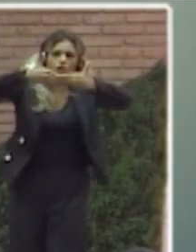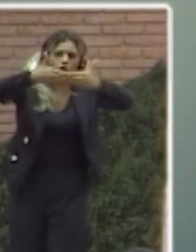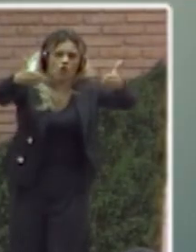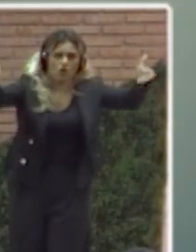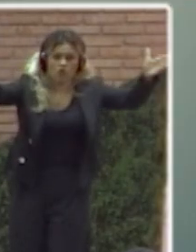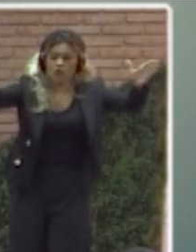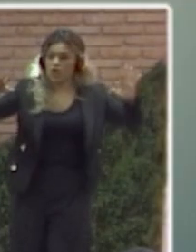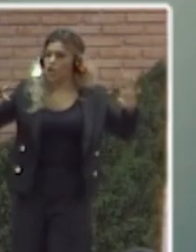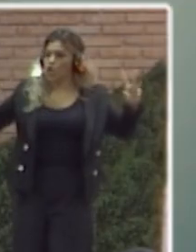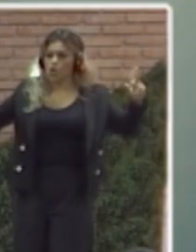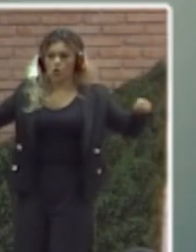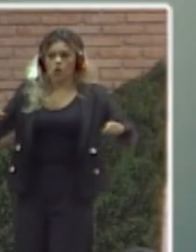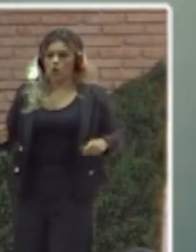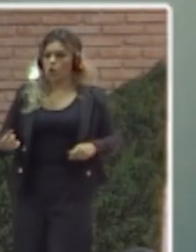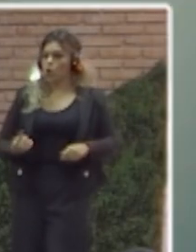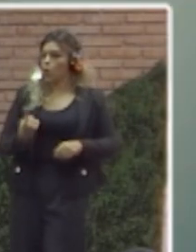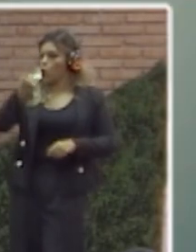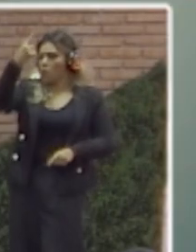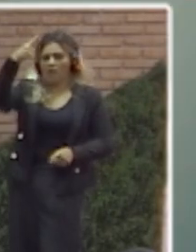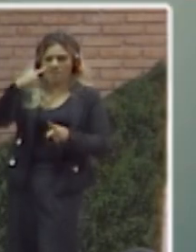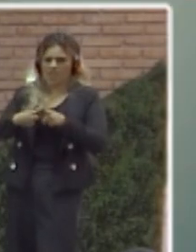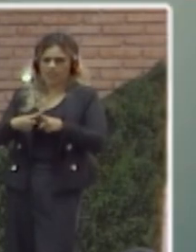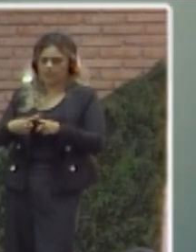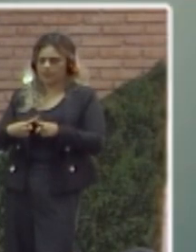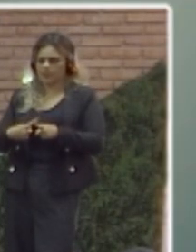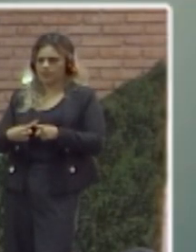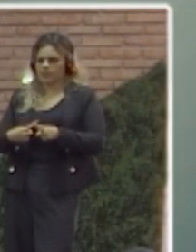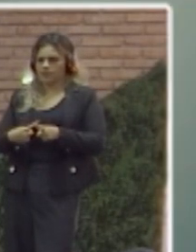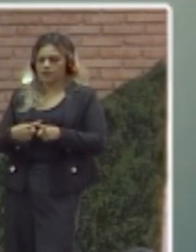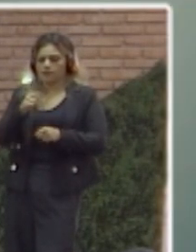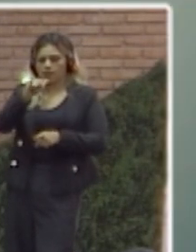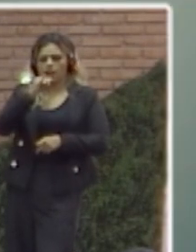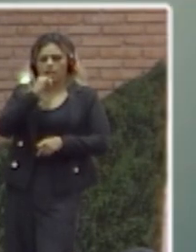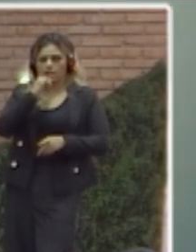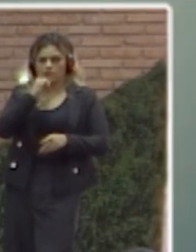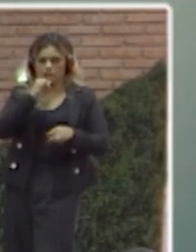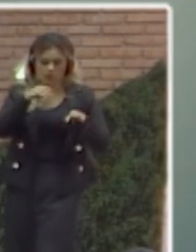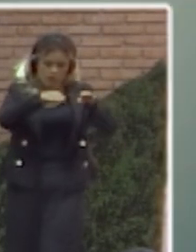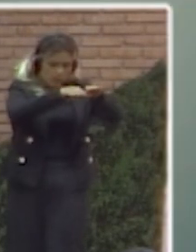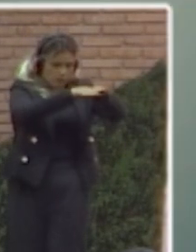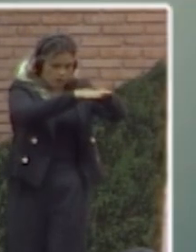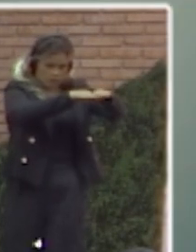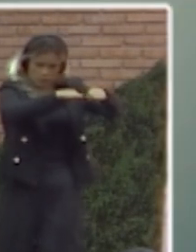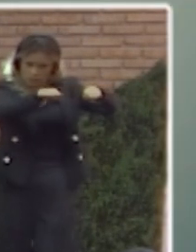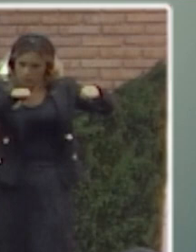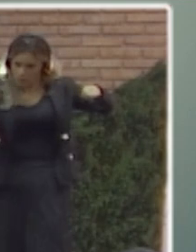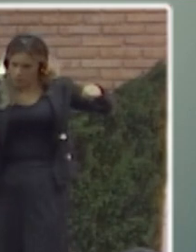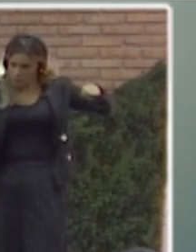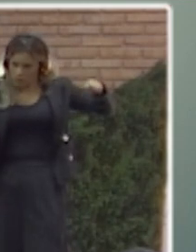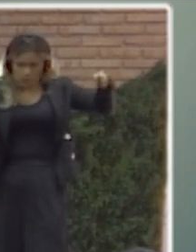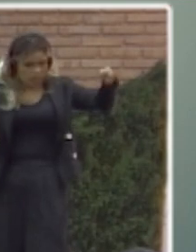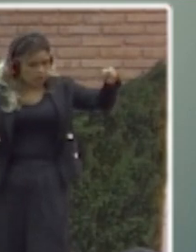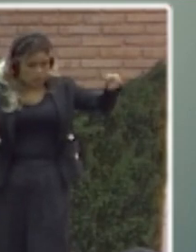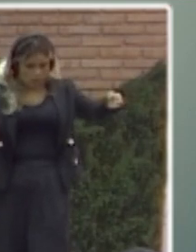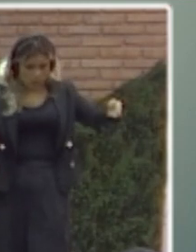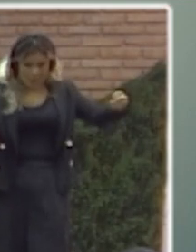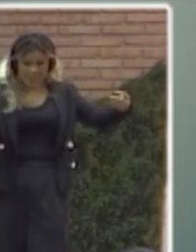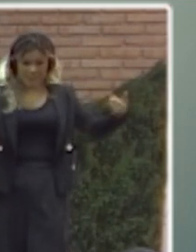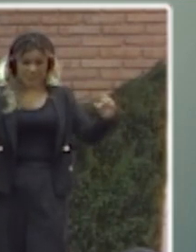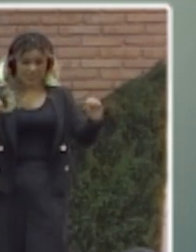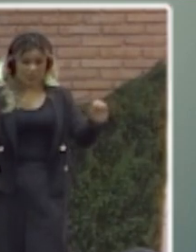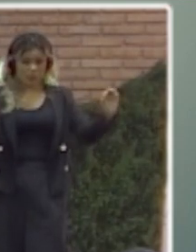isso subia em um ciclo só. Então, no momento que aquele andar estava 100% completo, ele subia para o